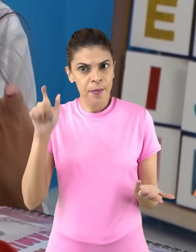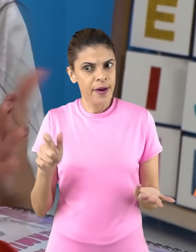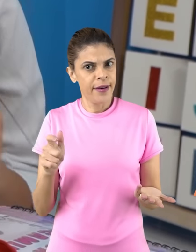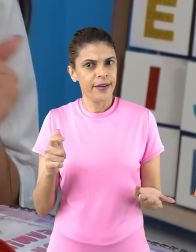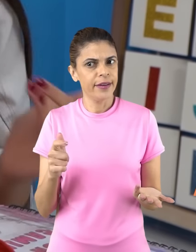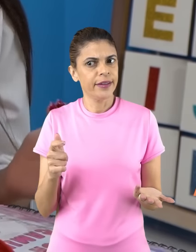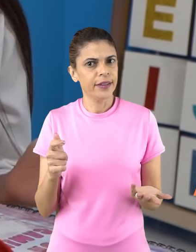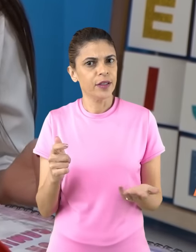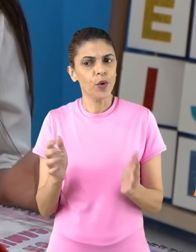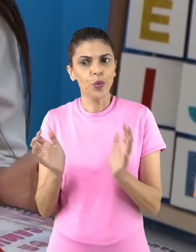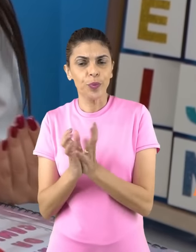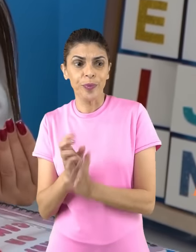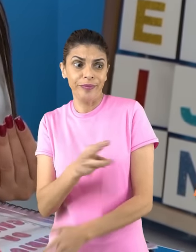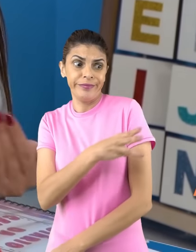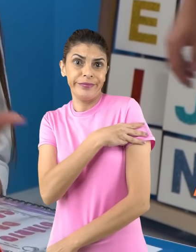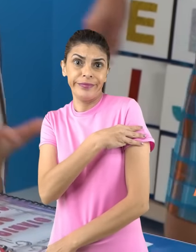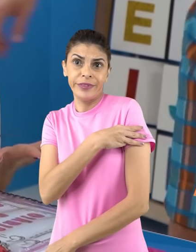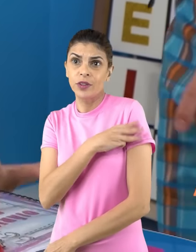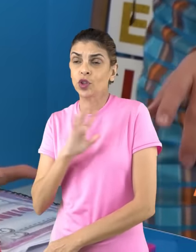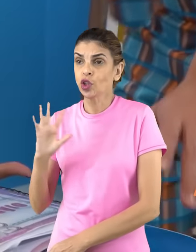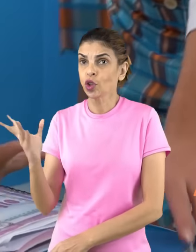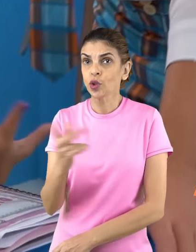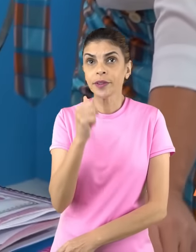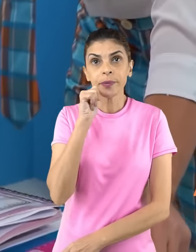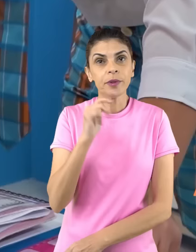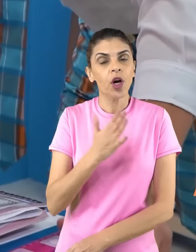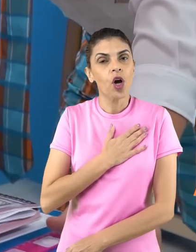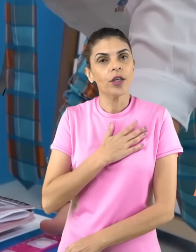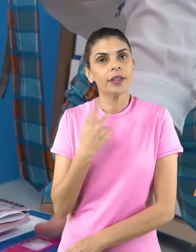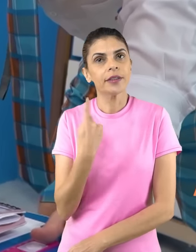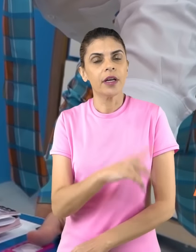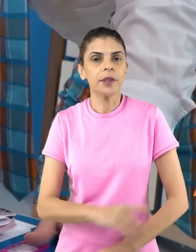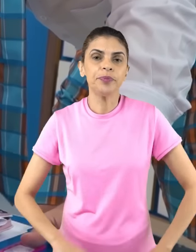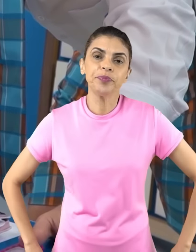terceiro ano E todas as garotas da escola Estão gostando dele